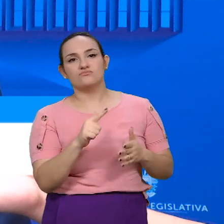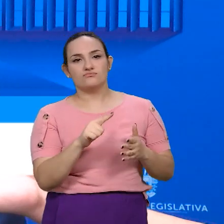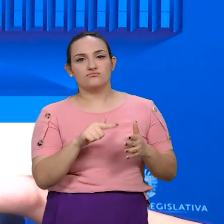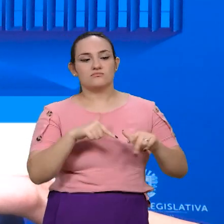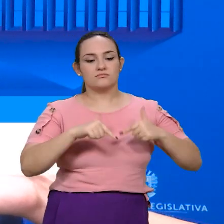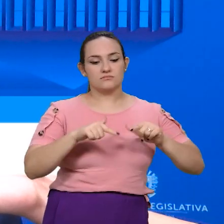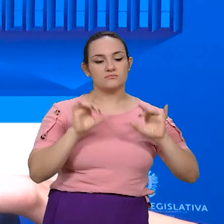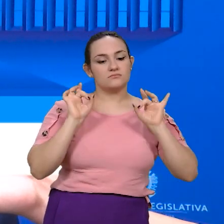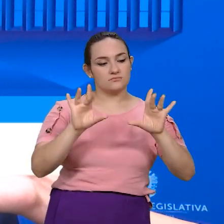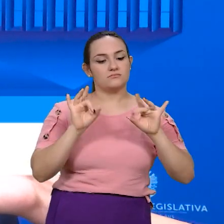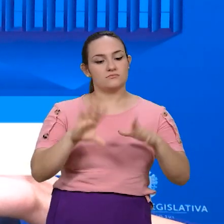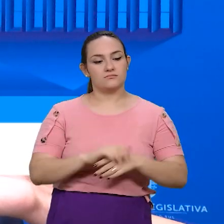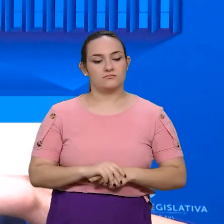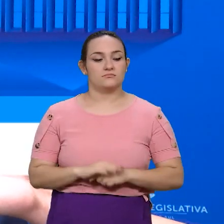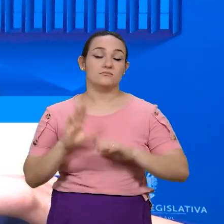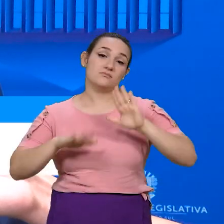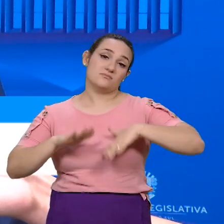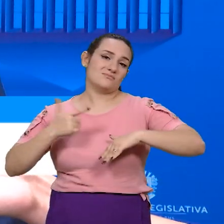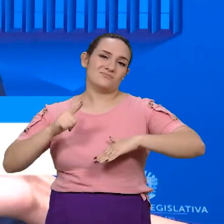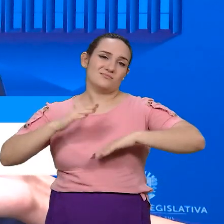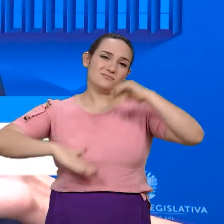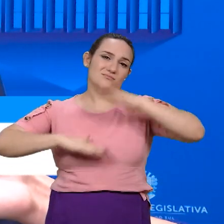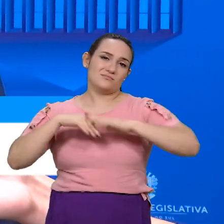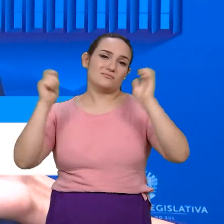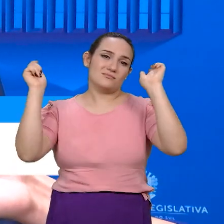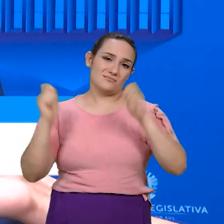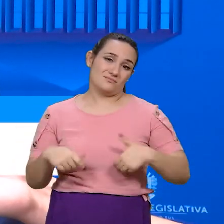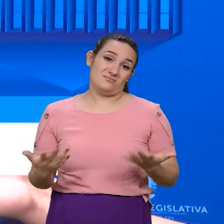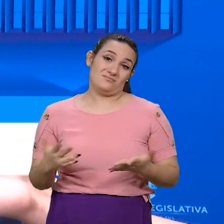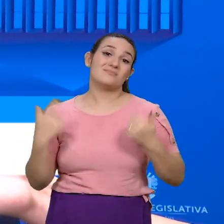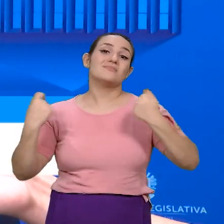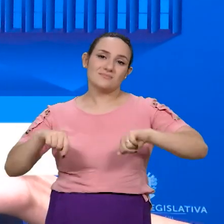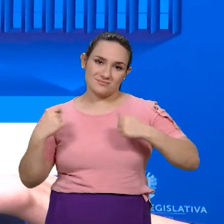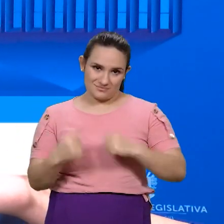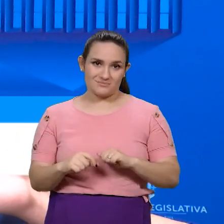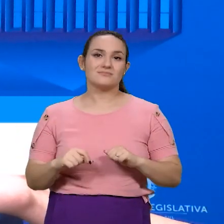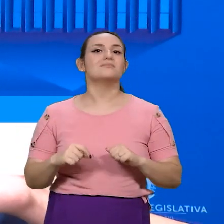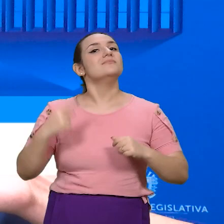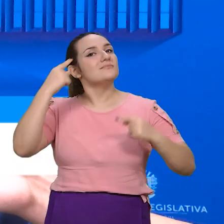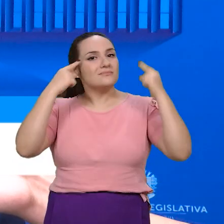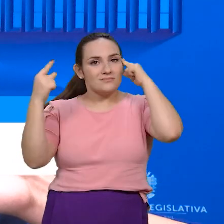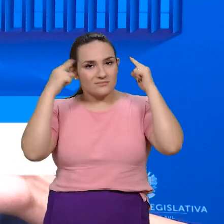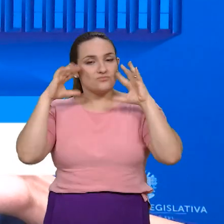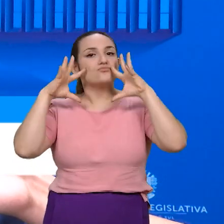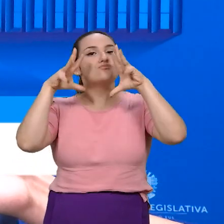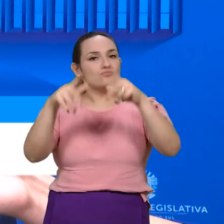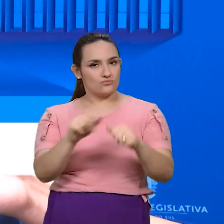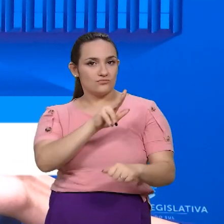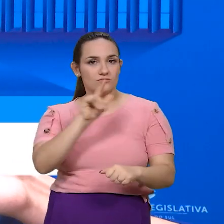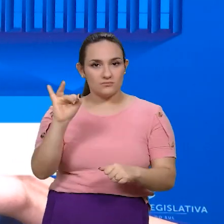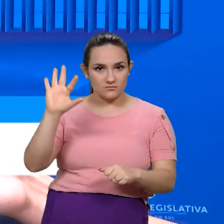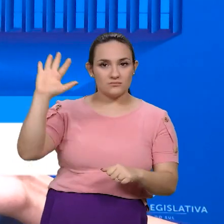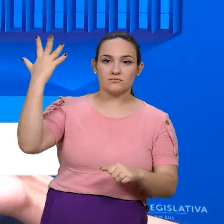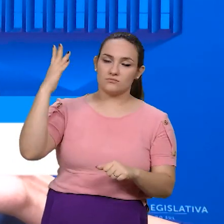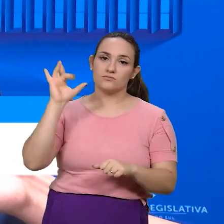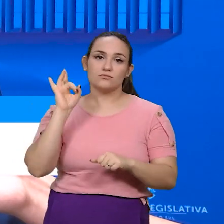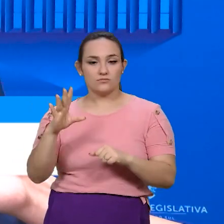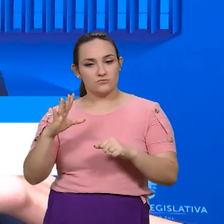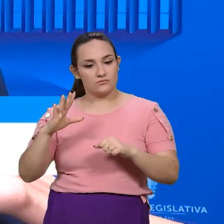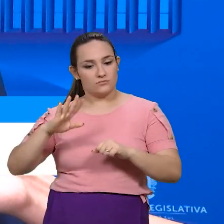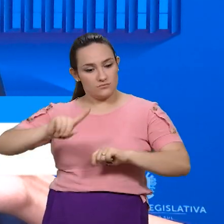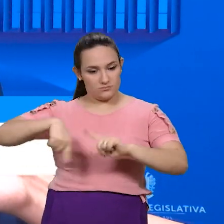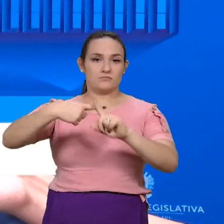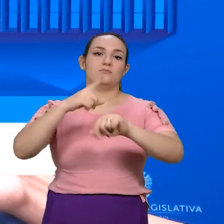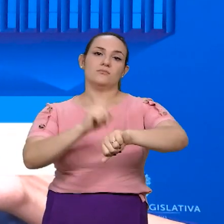tem atividades programadas, né, ou profissionais habilitados. Então tudo isso tem que ser levado em conta, né? Não é